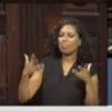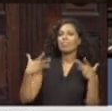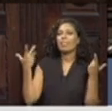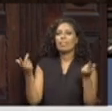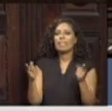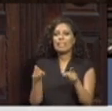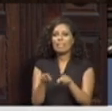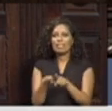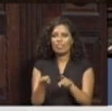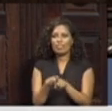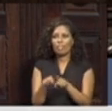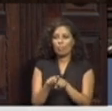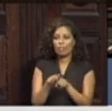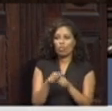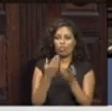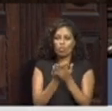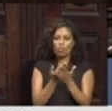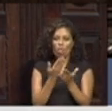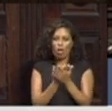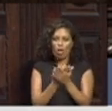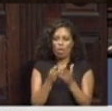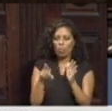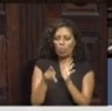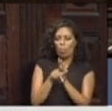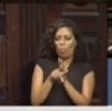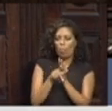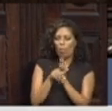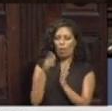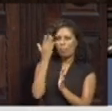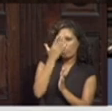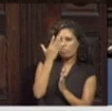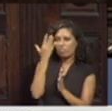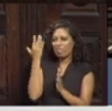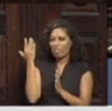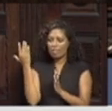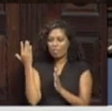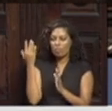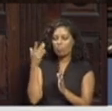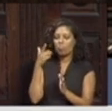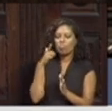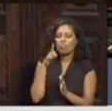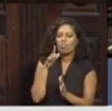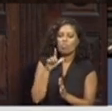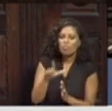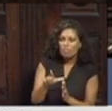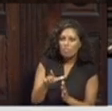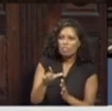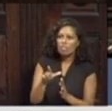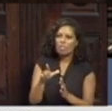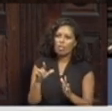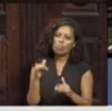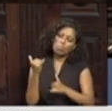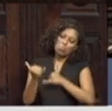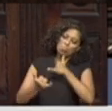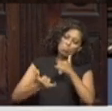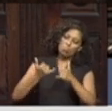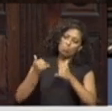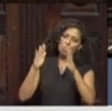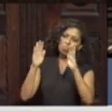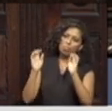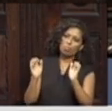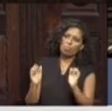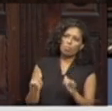Cordeiro. No mais, quero desejar um bom carnaval a todos, no interior do estado, na capital, que os blocos